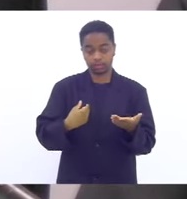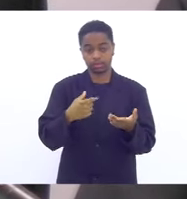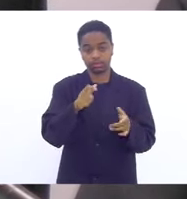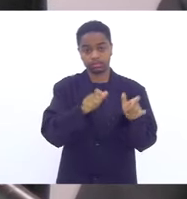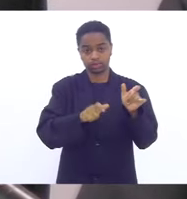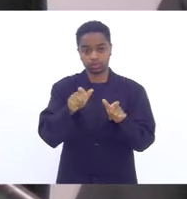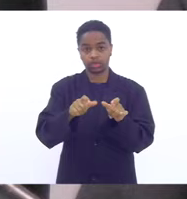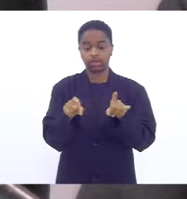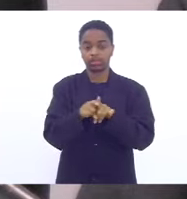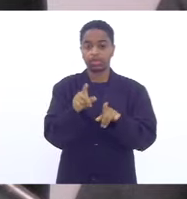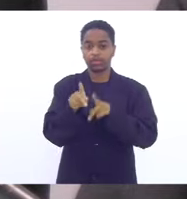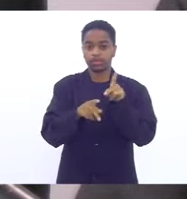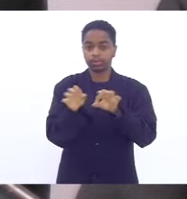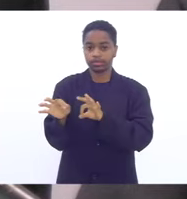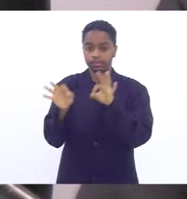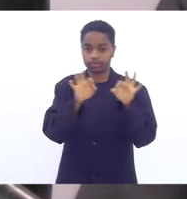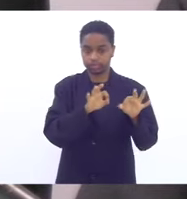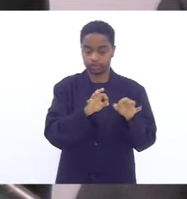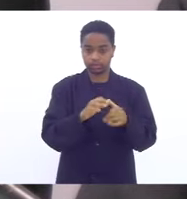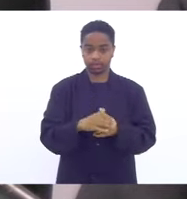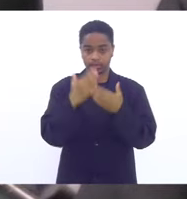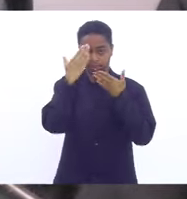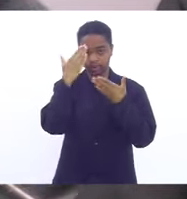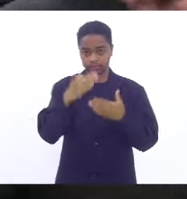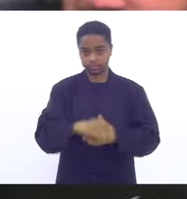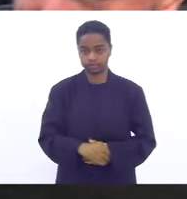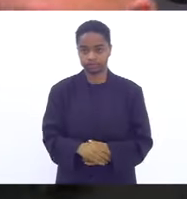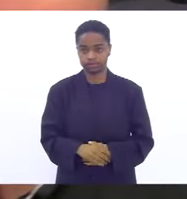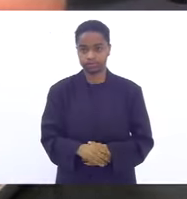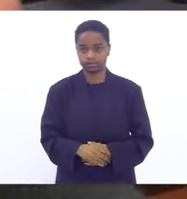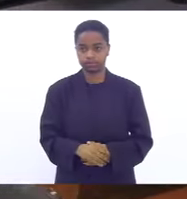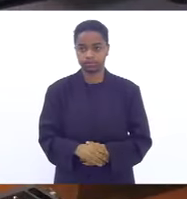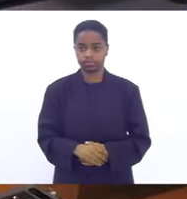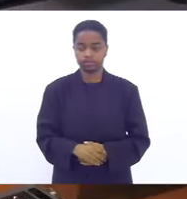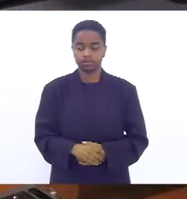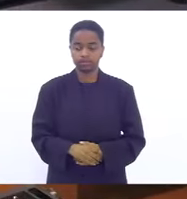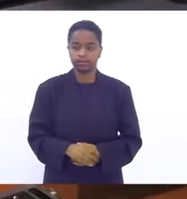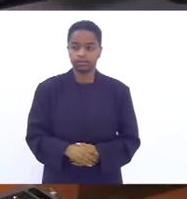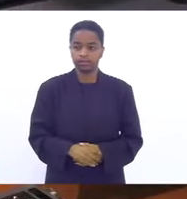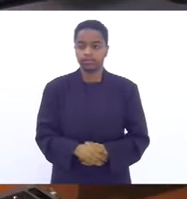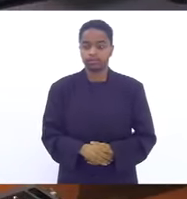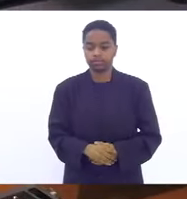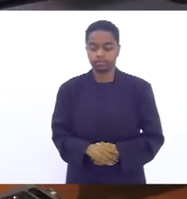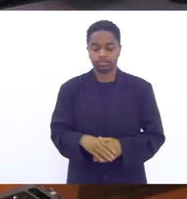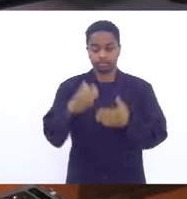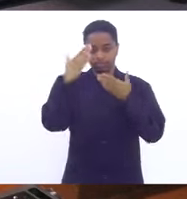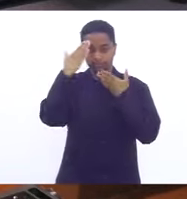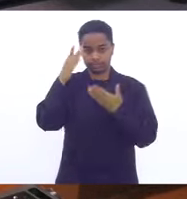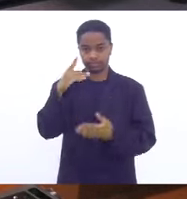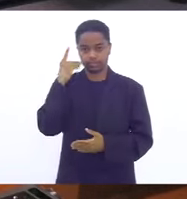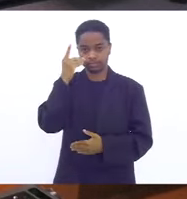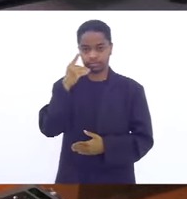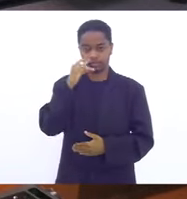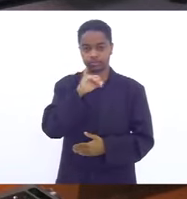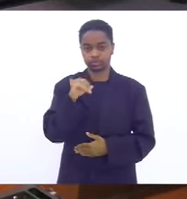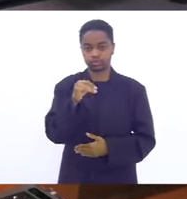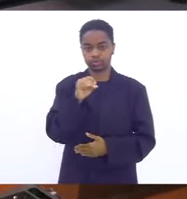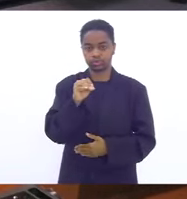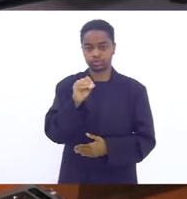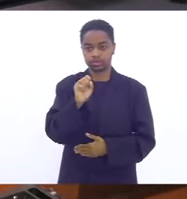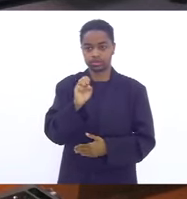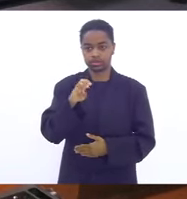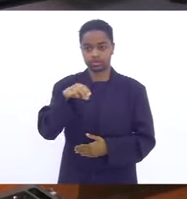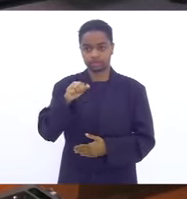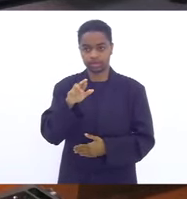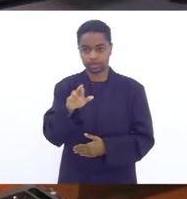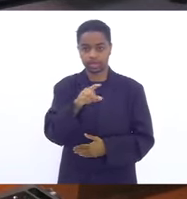as questões que aqui foram levantadas. Muito obrigado. Agradeço as palavras do deputado professor Josemar. O professor